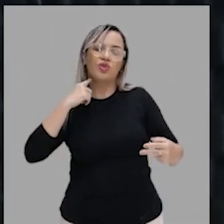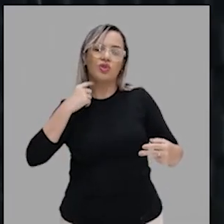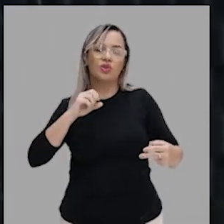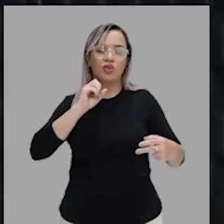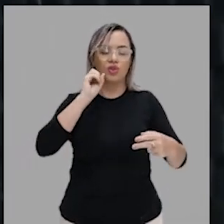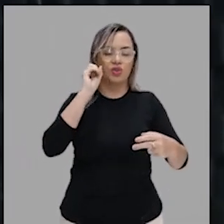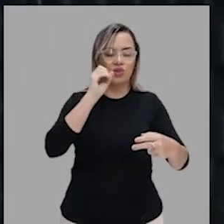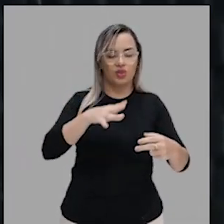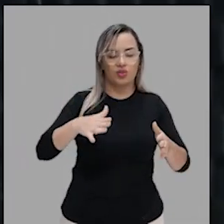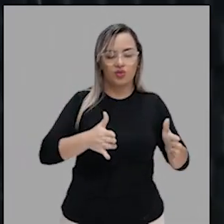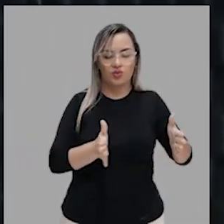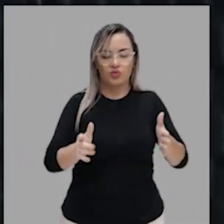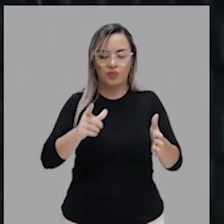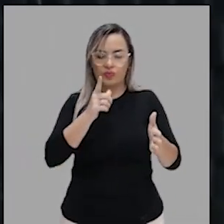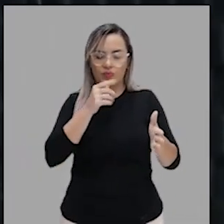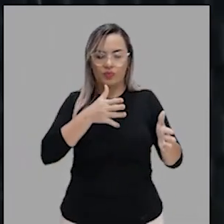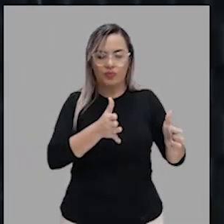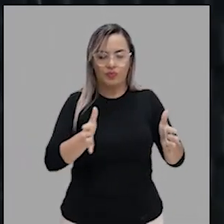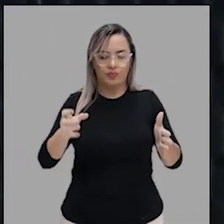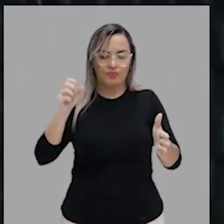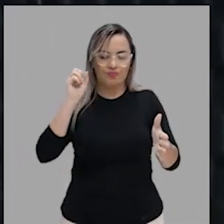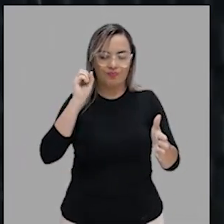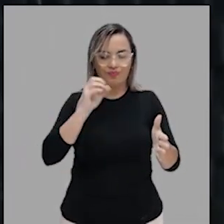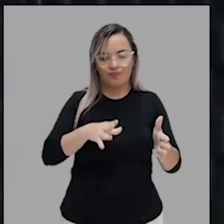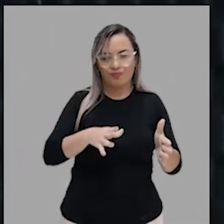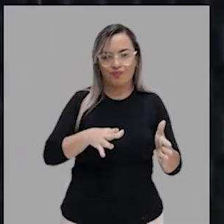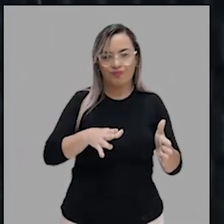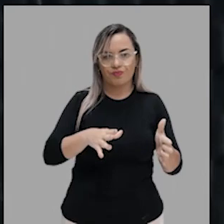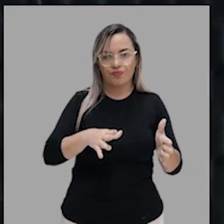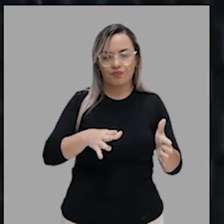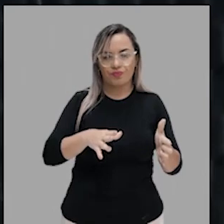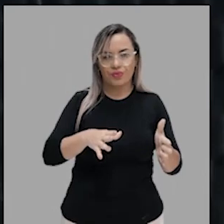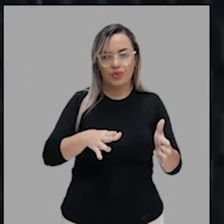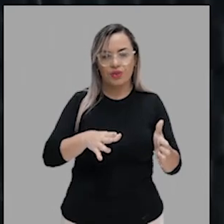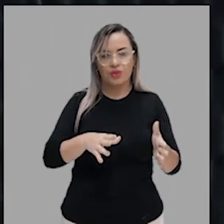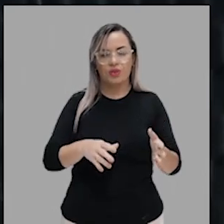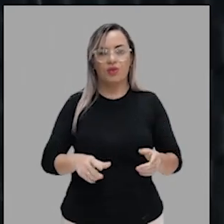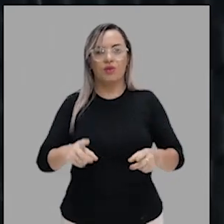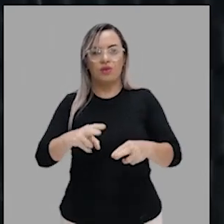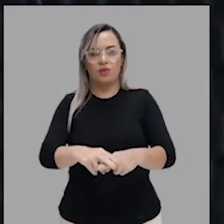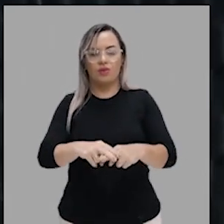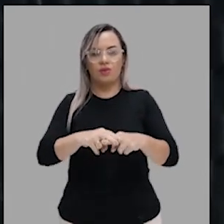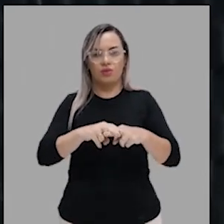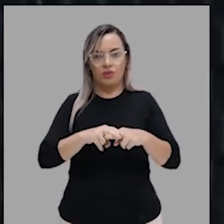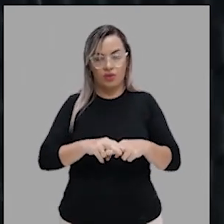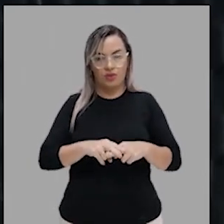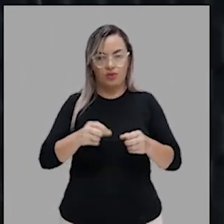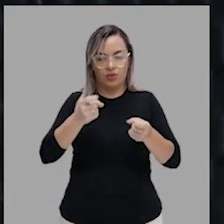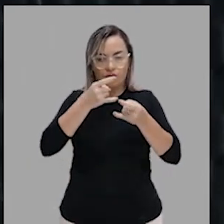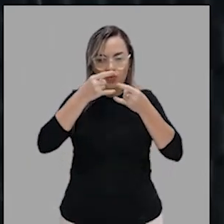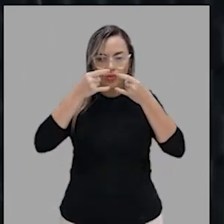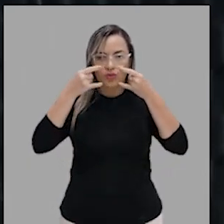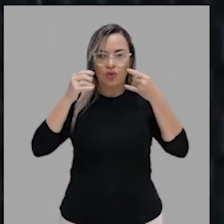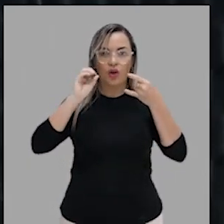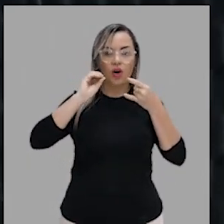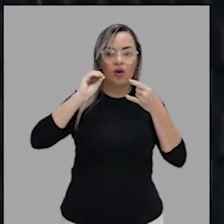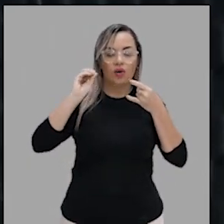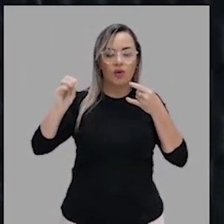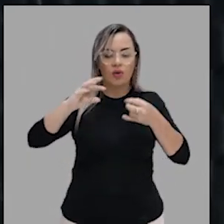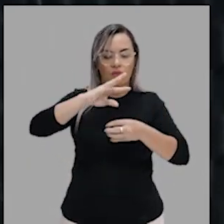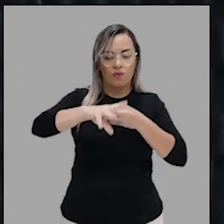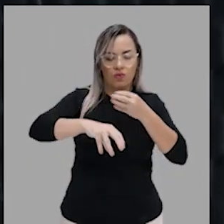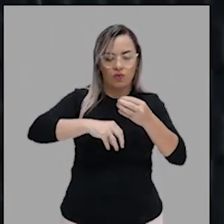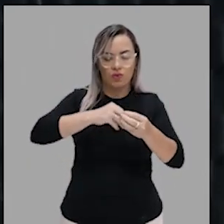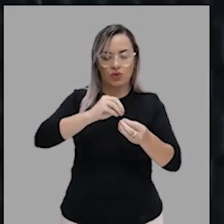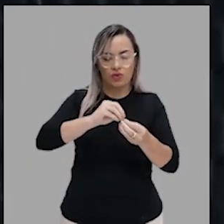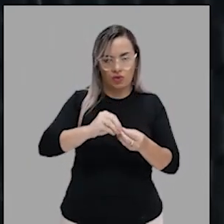gente vai descartar aquela máscara, você enrola e o elástico dá um nozinho. Por quê? Porque indo para a